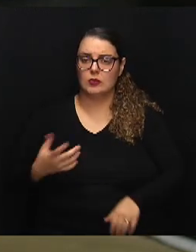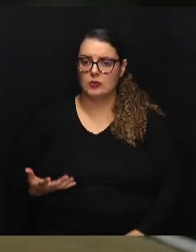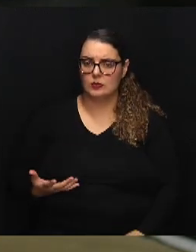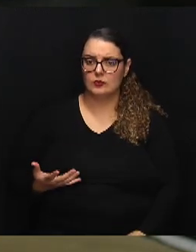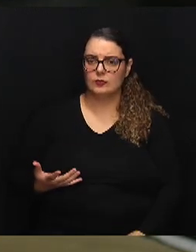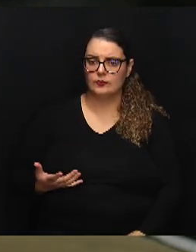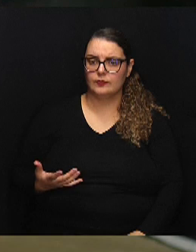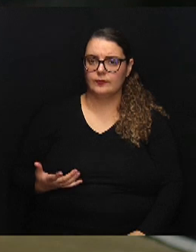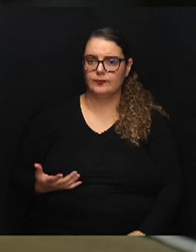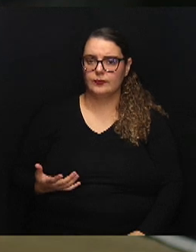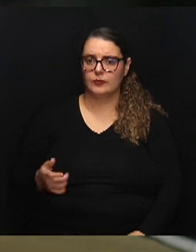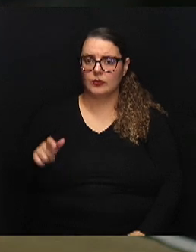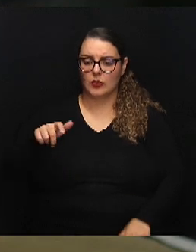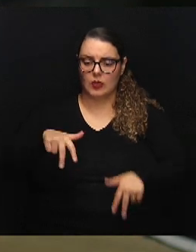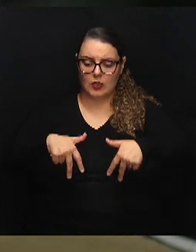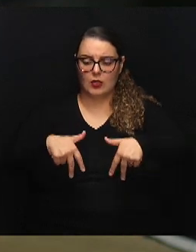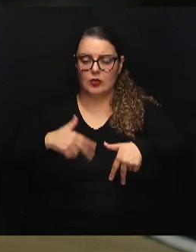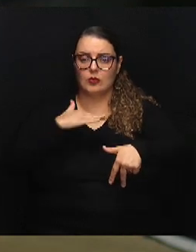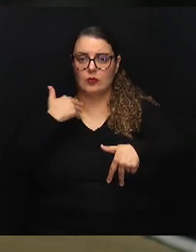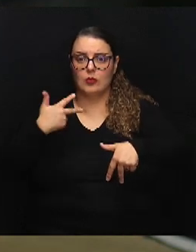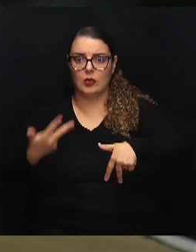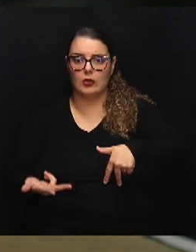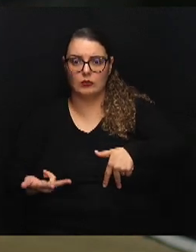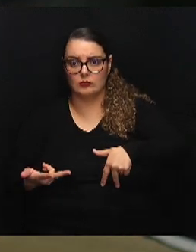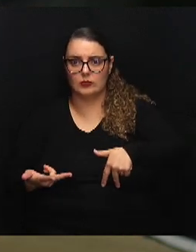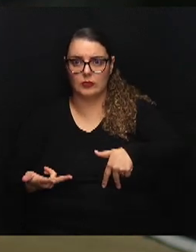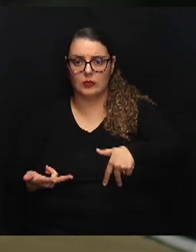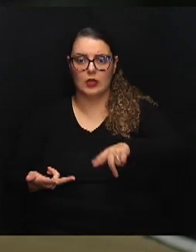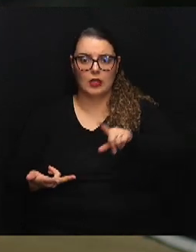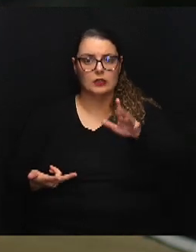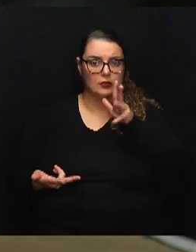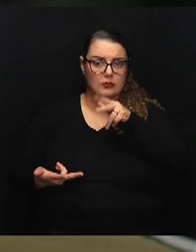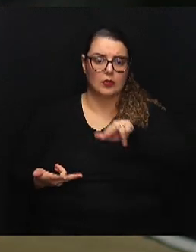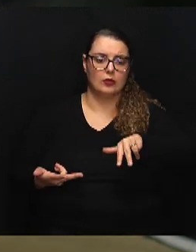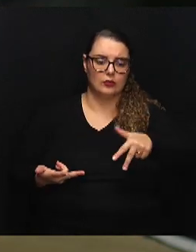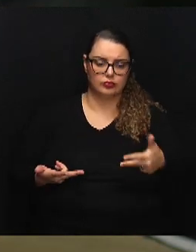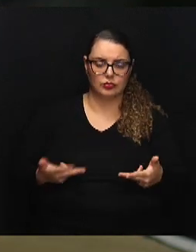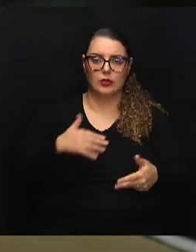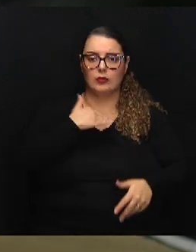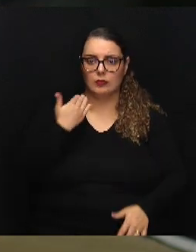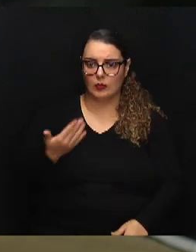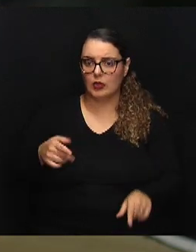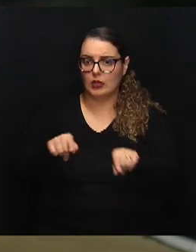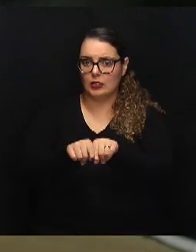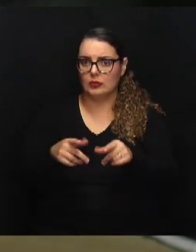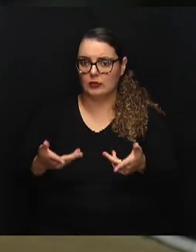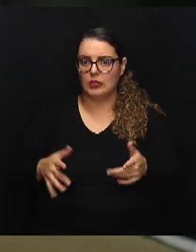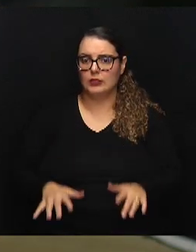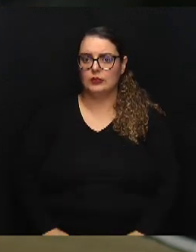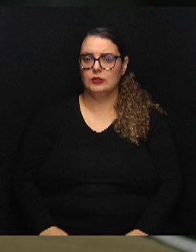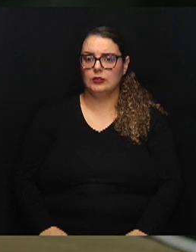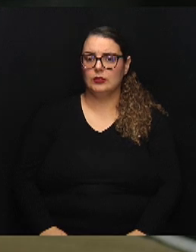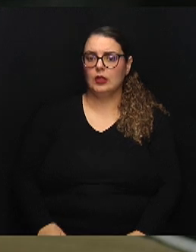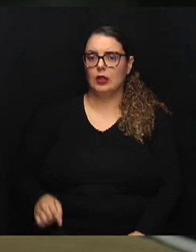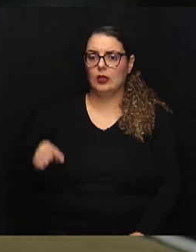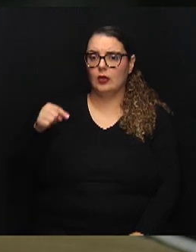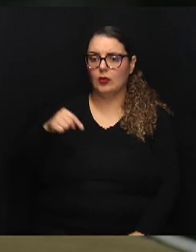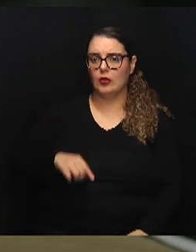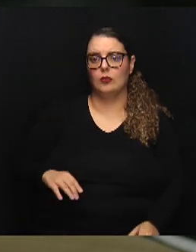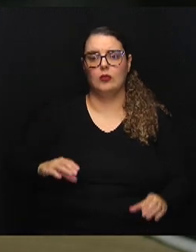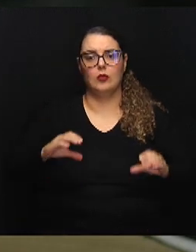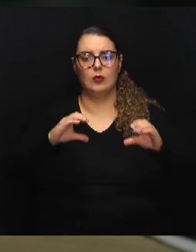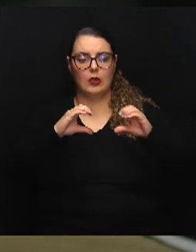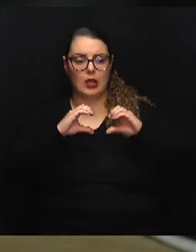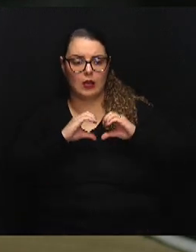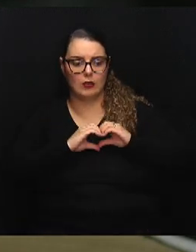um falece, o outro não demora muito tempo, também acaba falecendo. Então foi ali um amor,